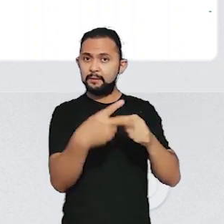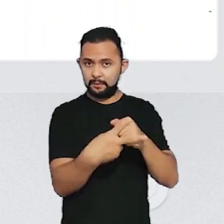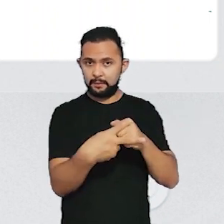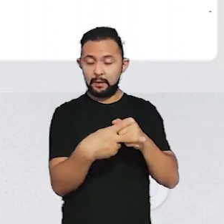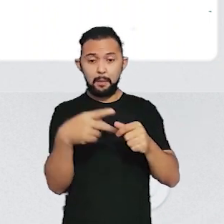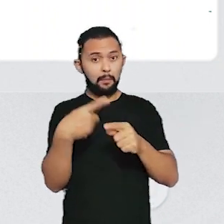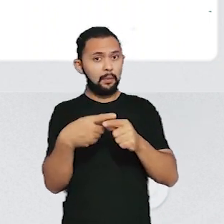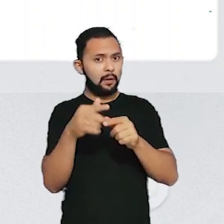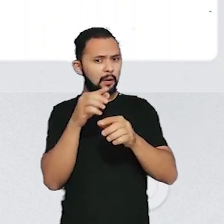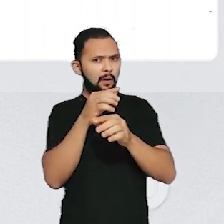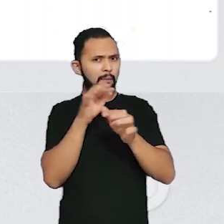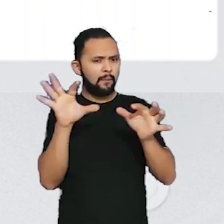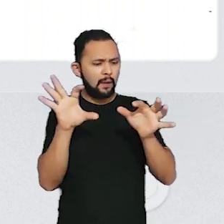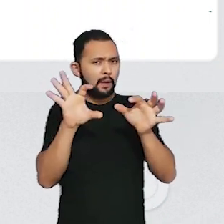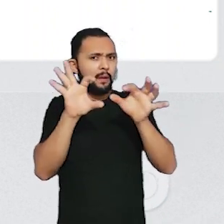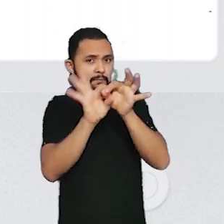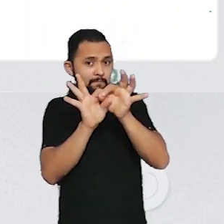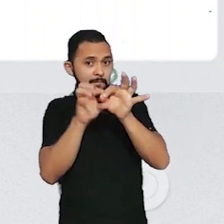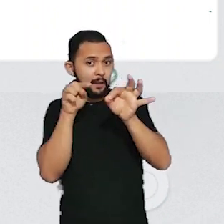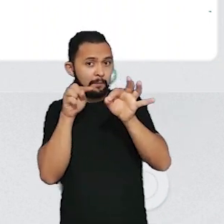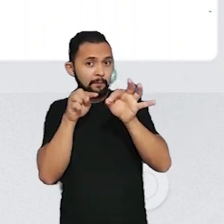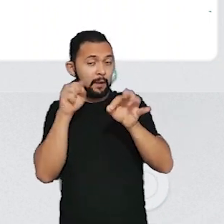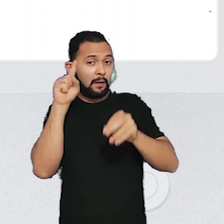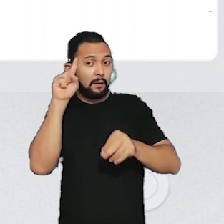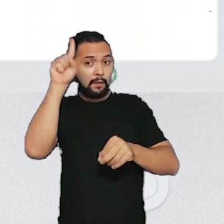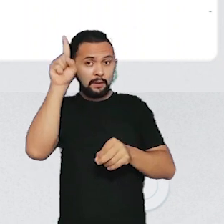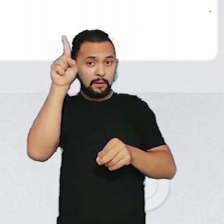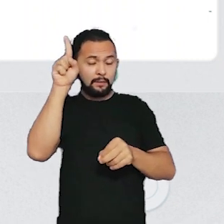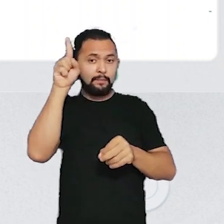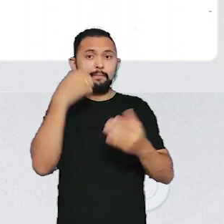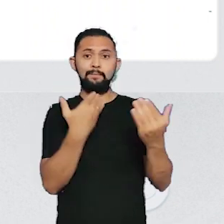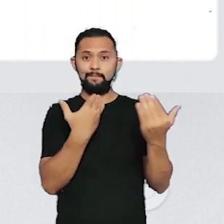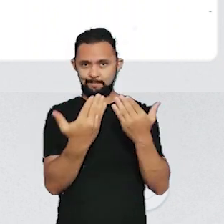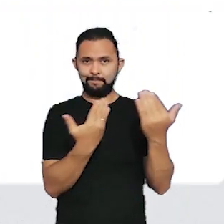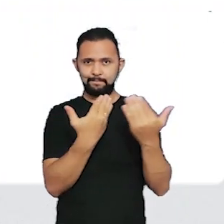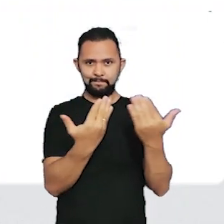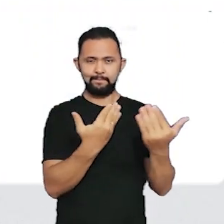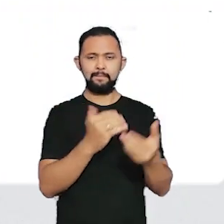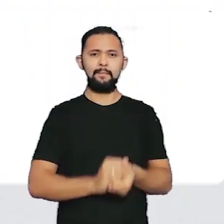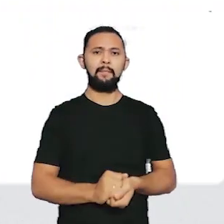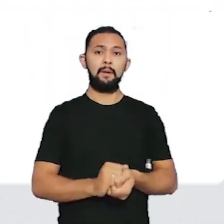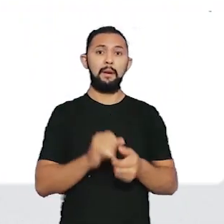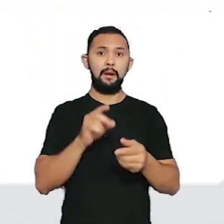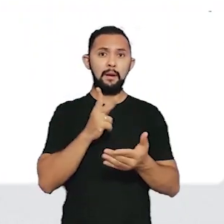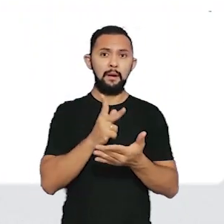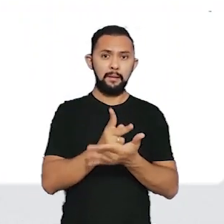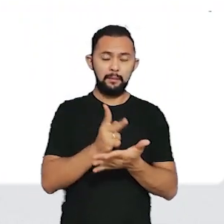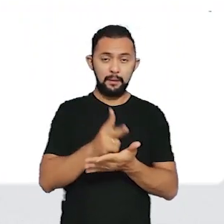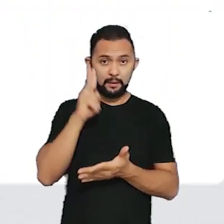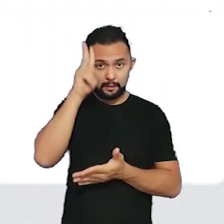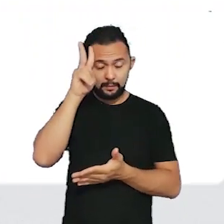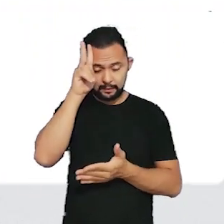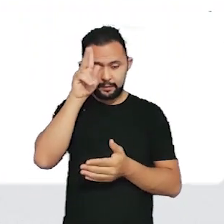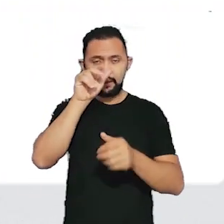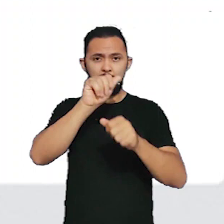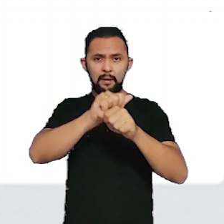esses conectivos que vão trazer uma ideia de uma circunstância. Lembrando que as orações subordinadas